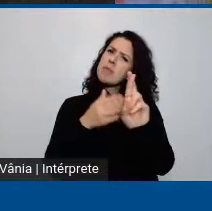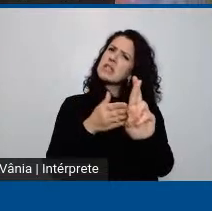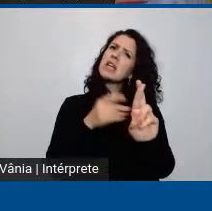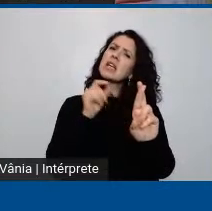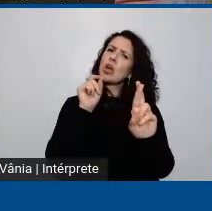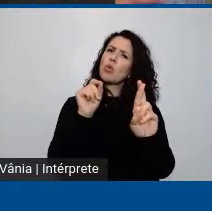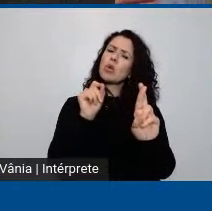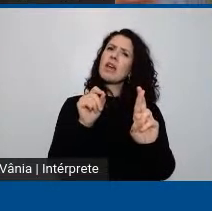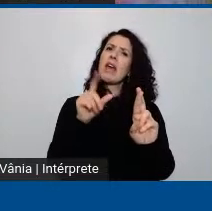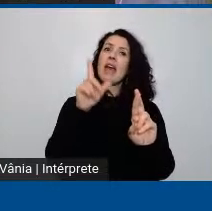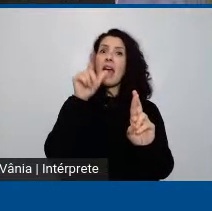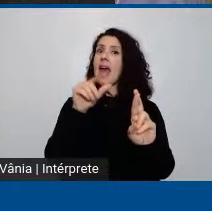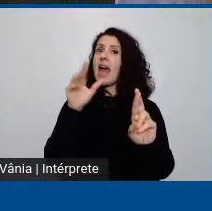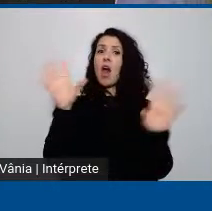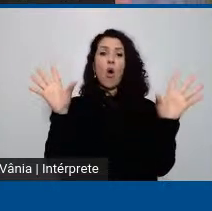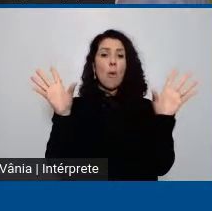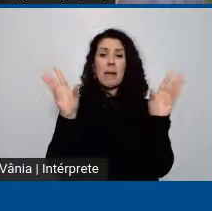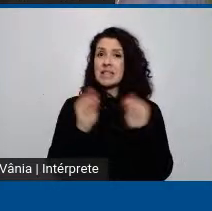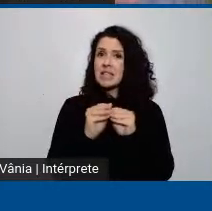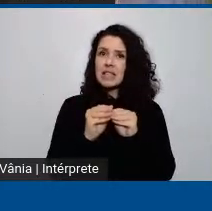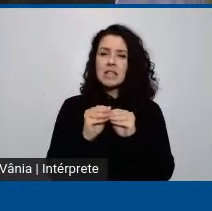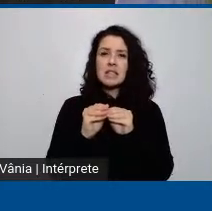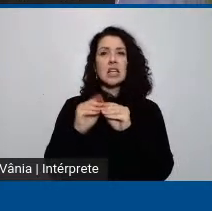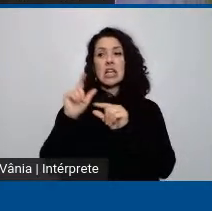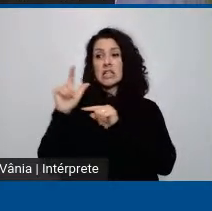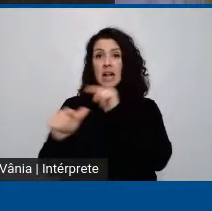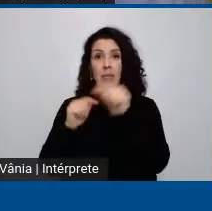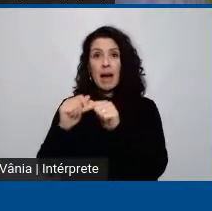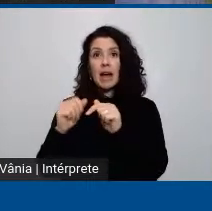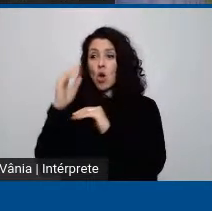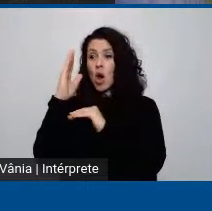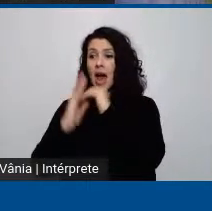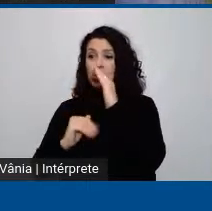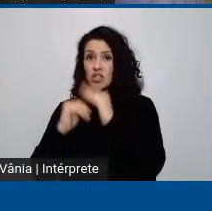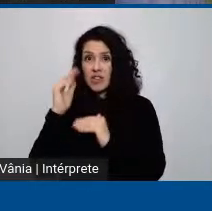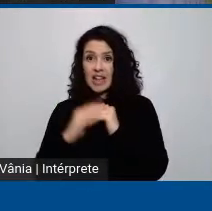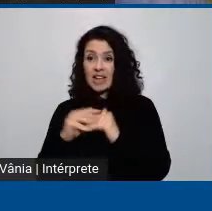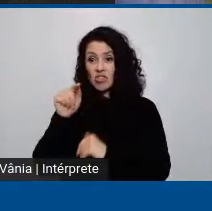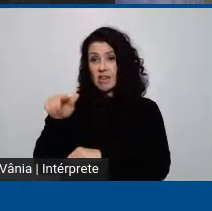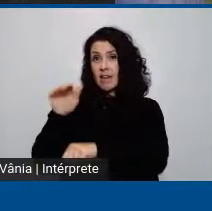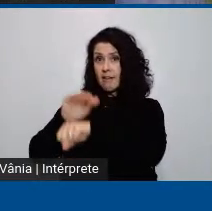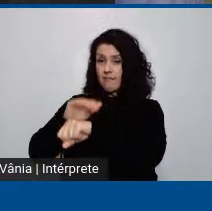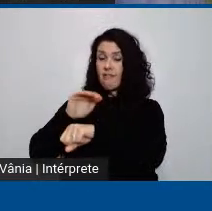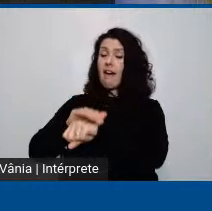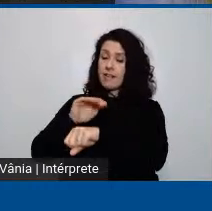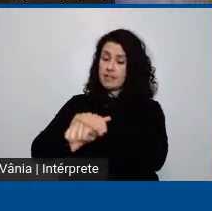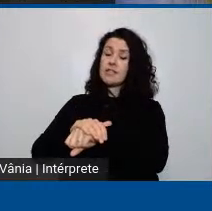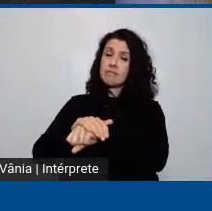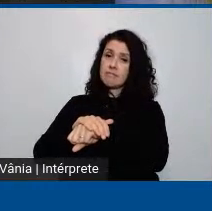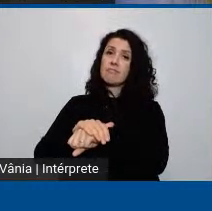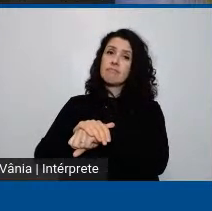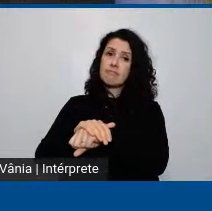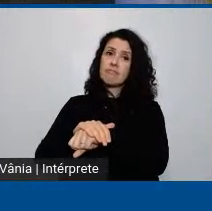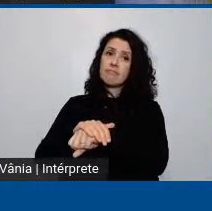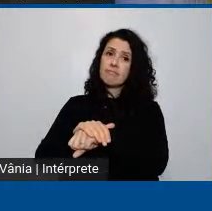uma síntese de uma série de atividades que Ferrez desenvolve em torno